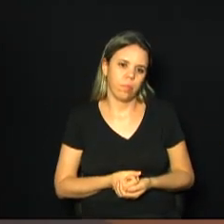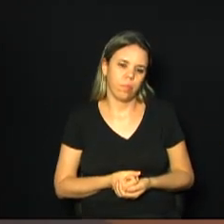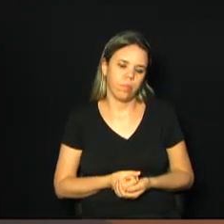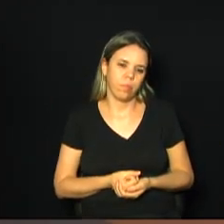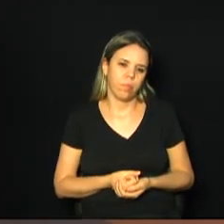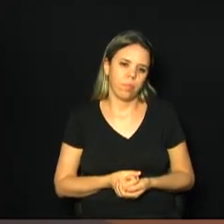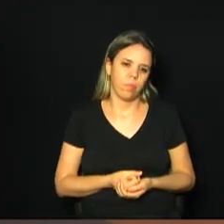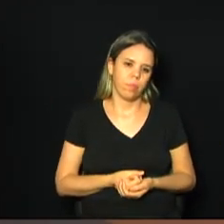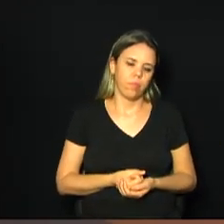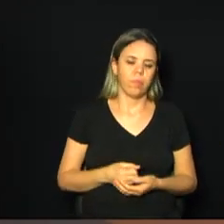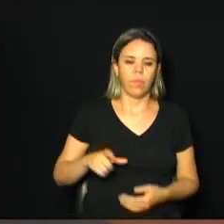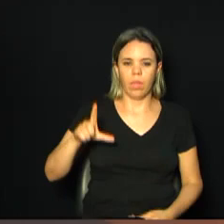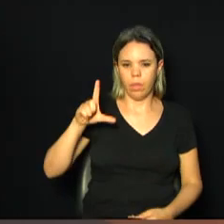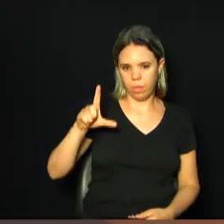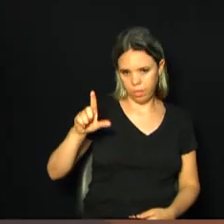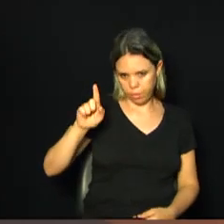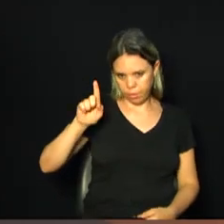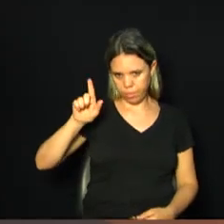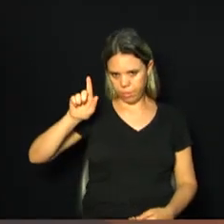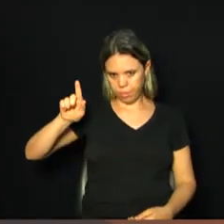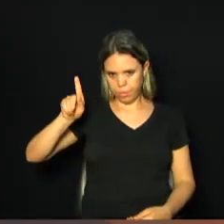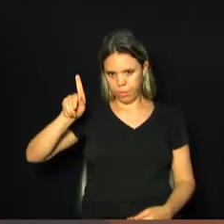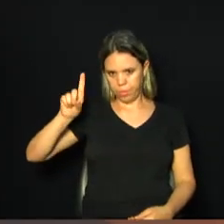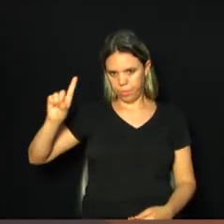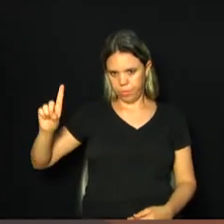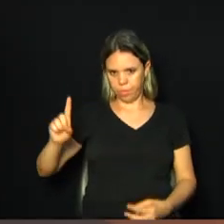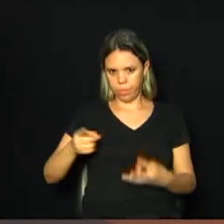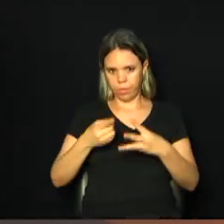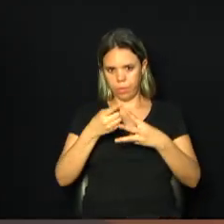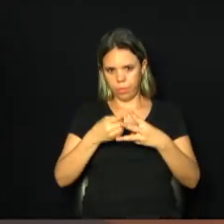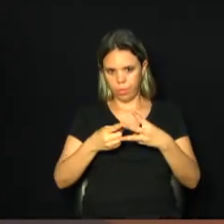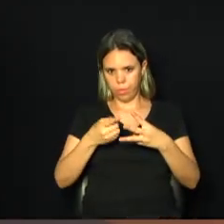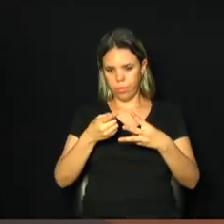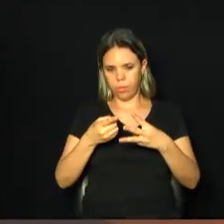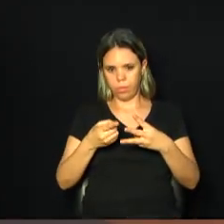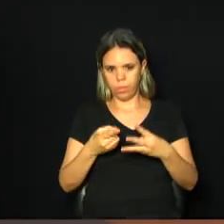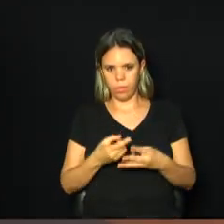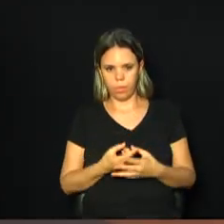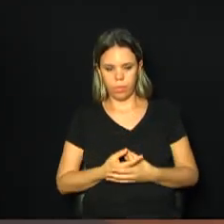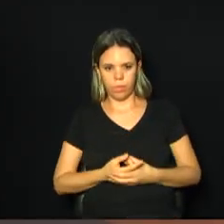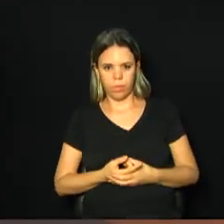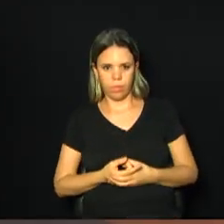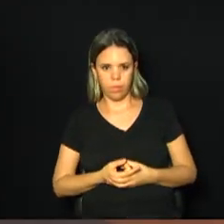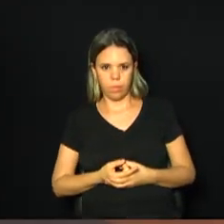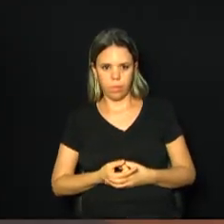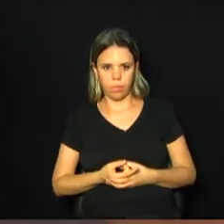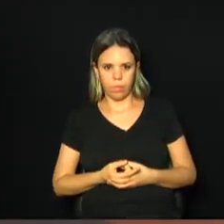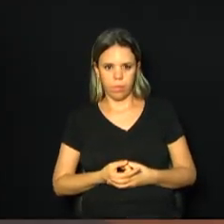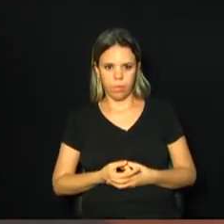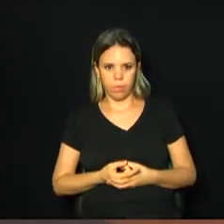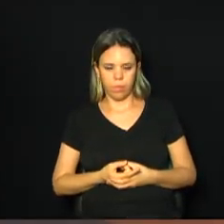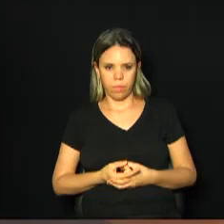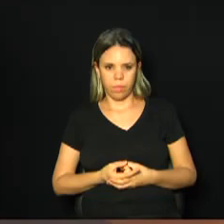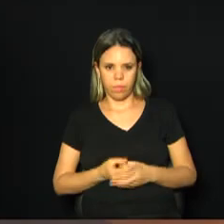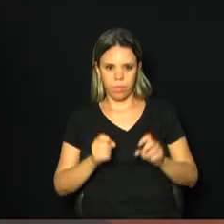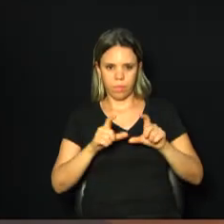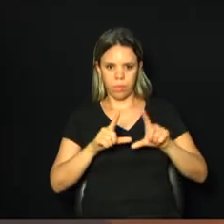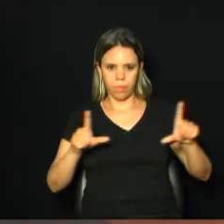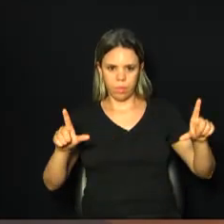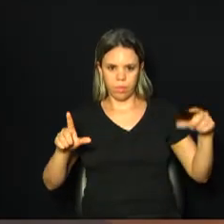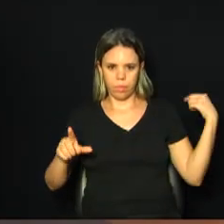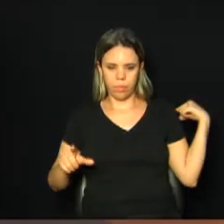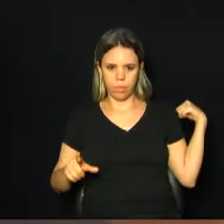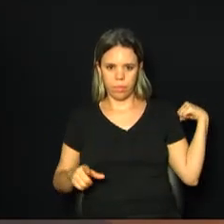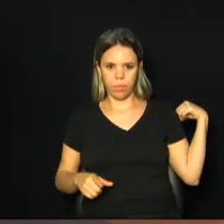A LGPD, nós cortamos ela em 3 grandes pedaços. Doutor, um minutinho Diga. só. Aquela tem como transmitir naquela